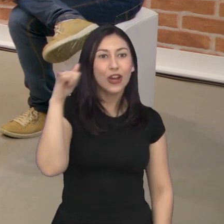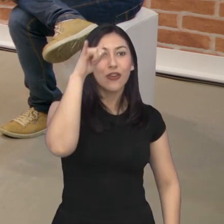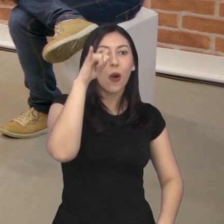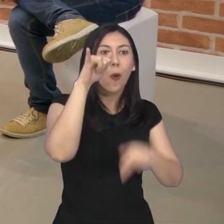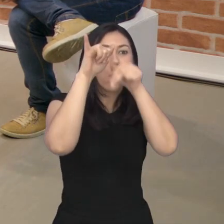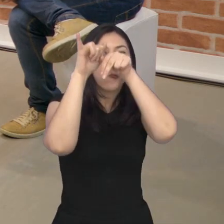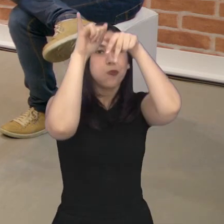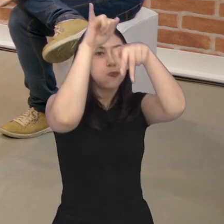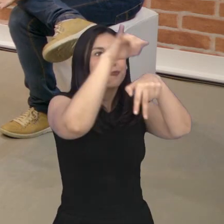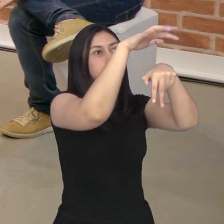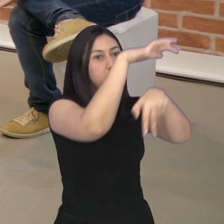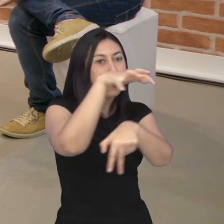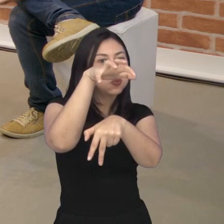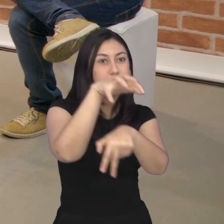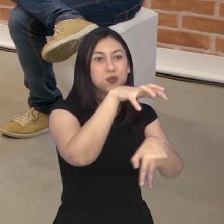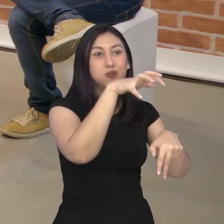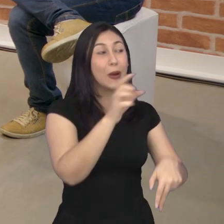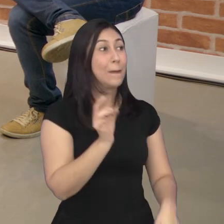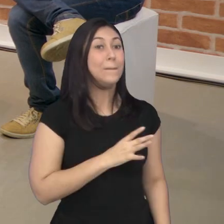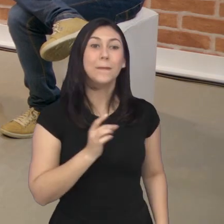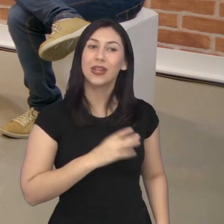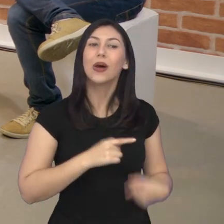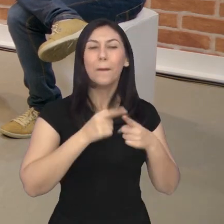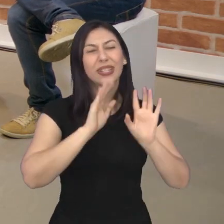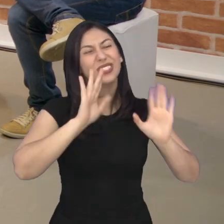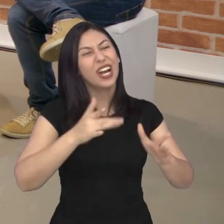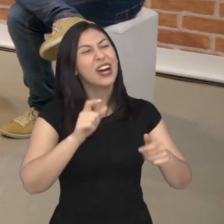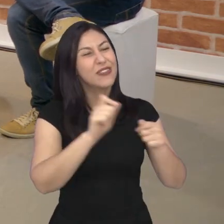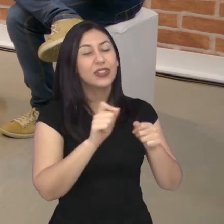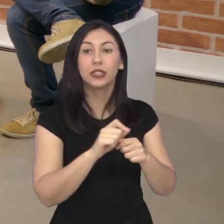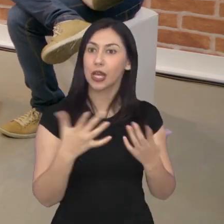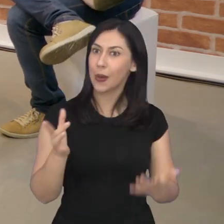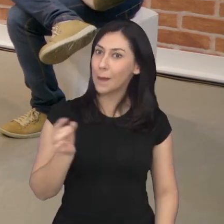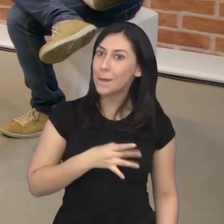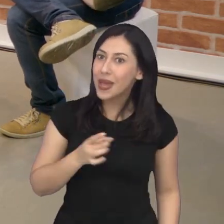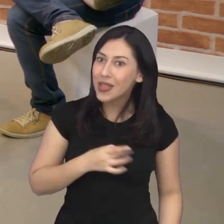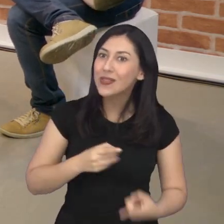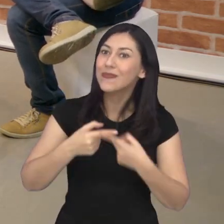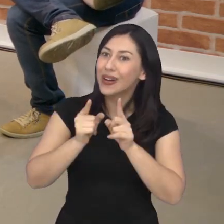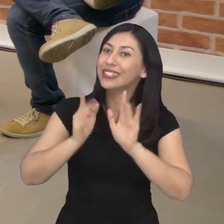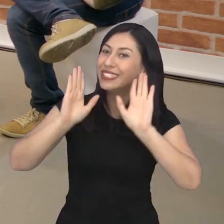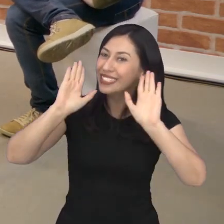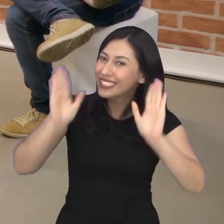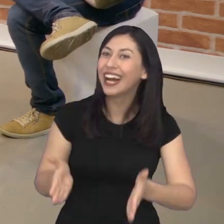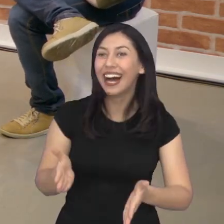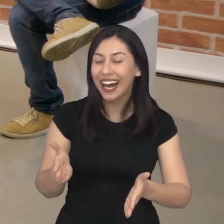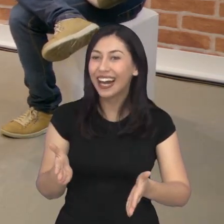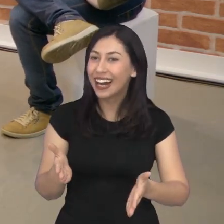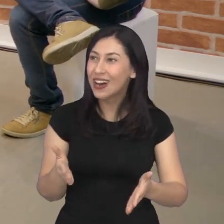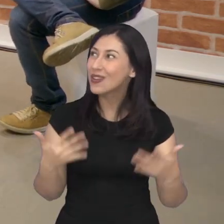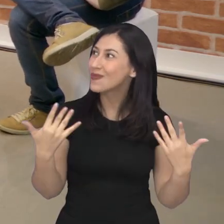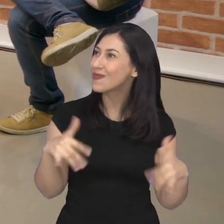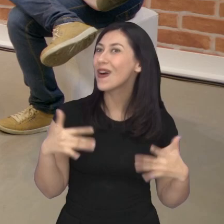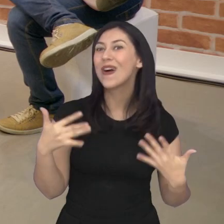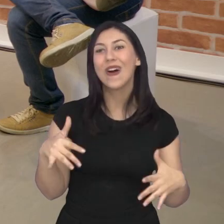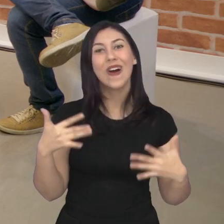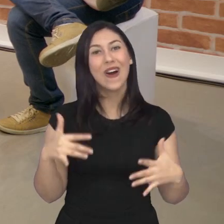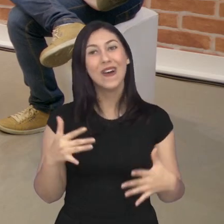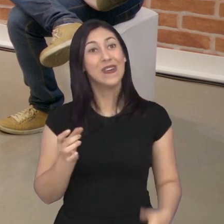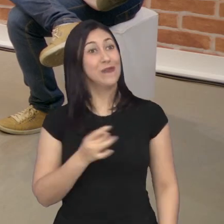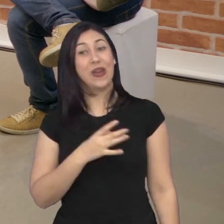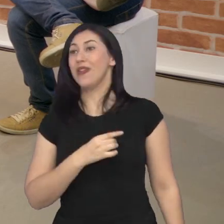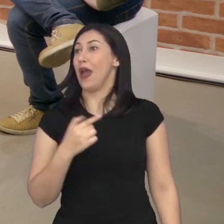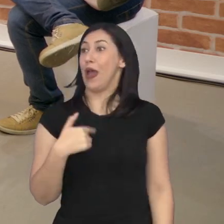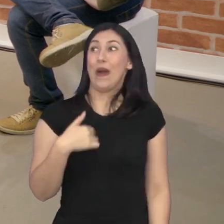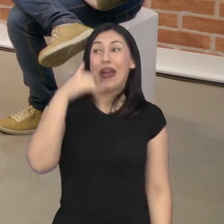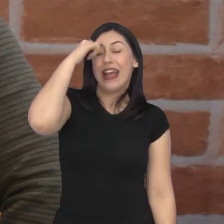e nem mostro as imagens pra ninguém, assim. Mas por quê? Morro de medo, já saltei algumas vezes. As coisas que eu tenho medo, geralmente eu não